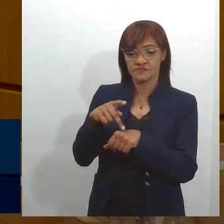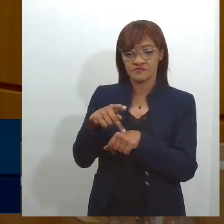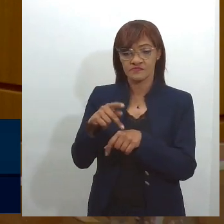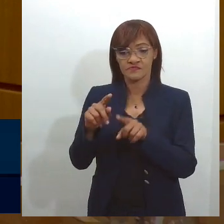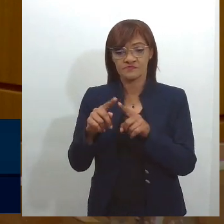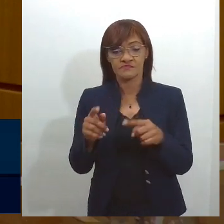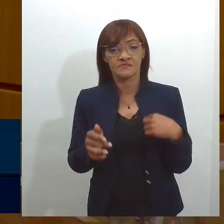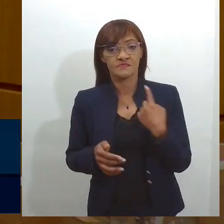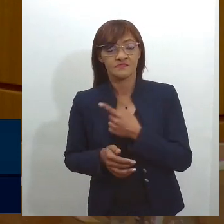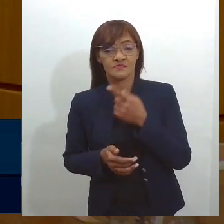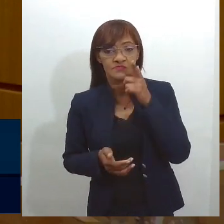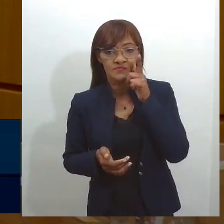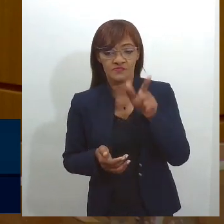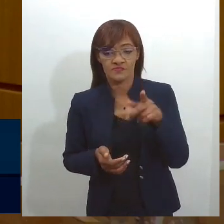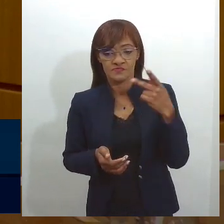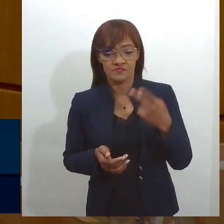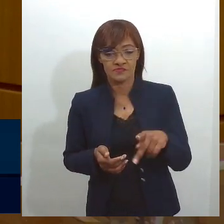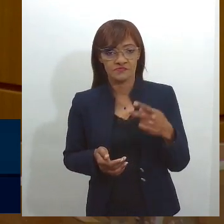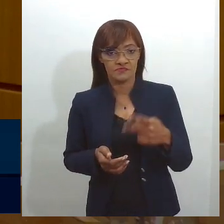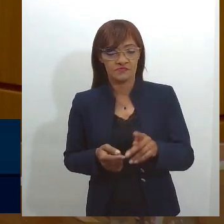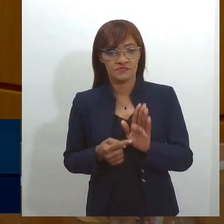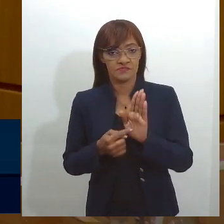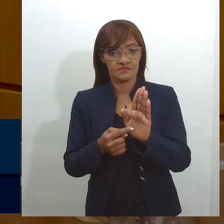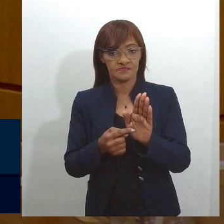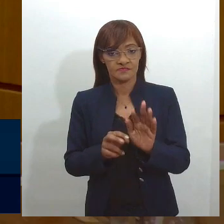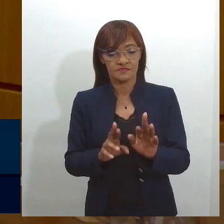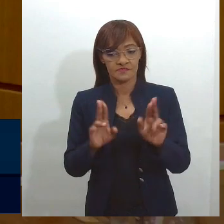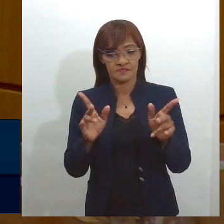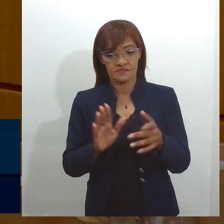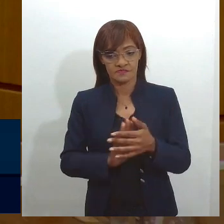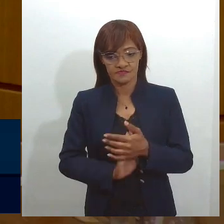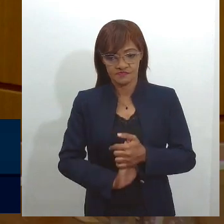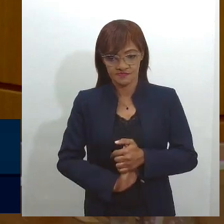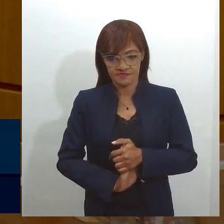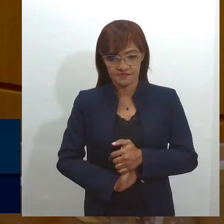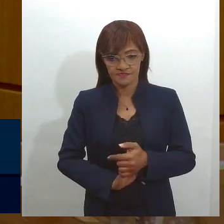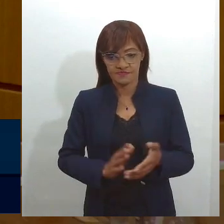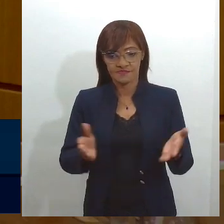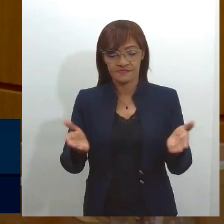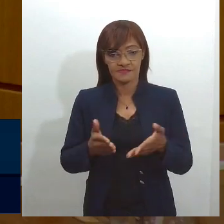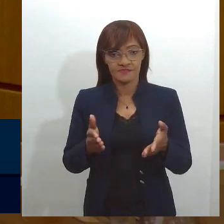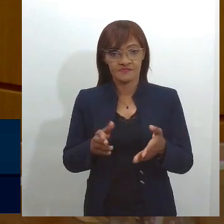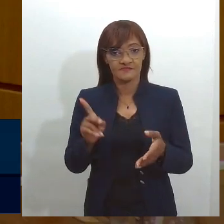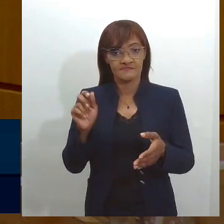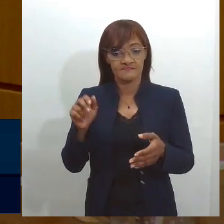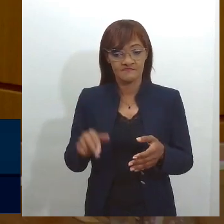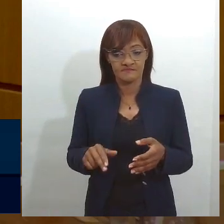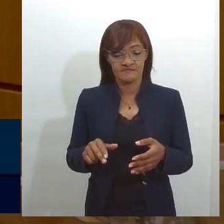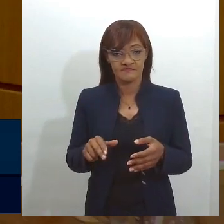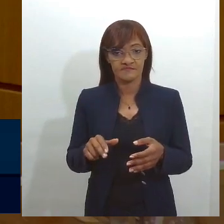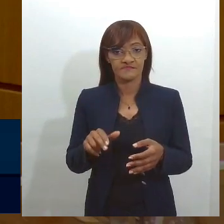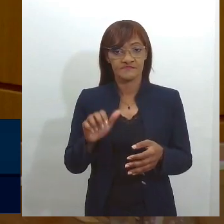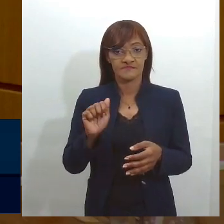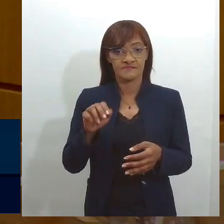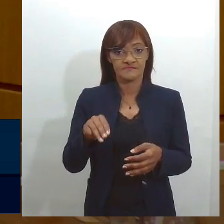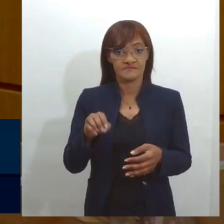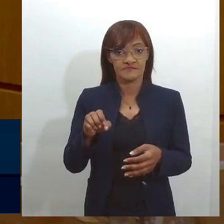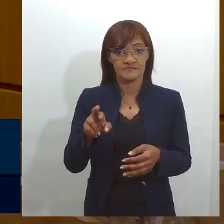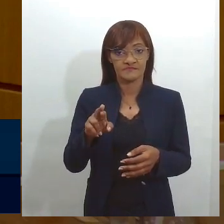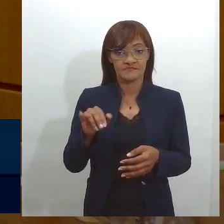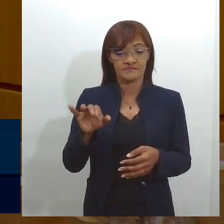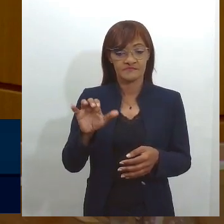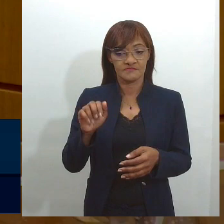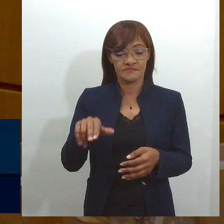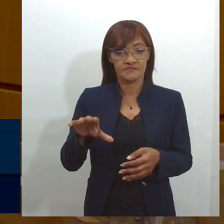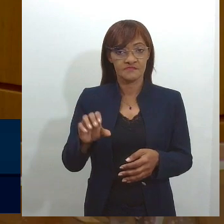diferença. Estamos fazendo agora o Pan-Americano, né, lá no Chile, e isso mostra que a gente